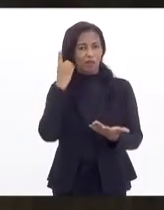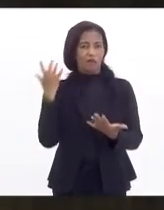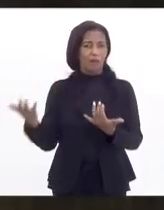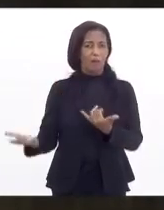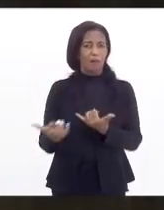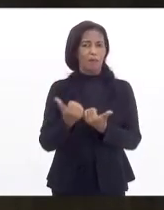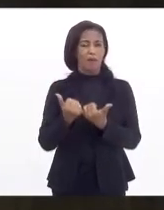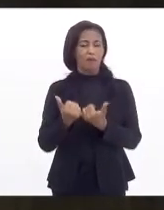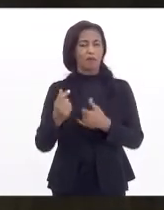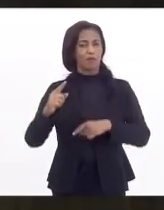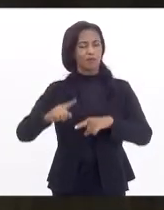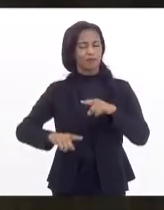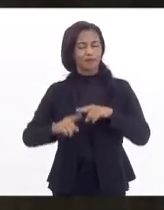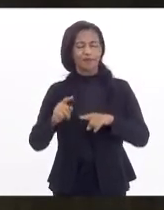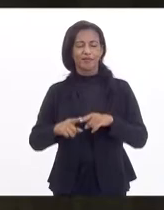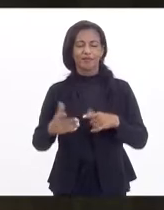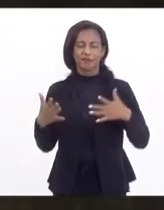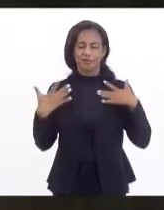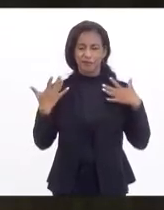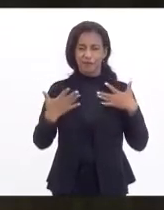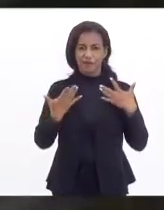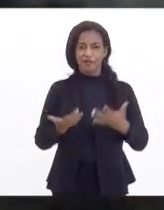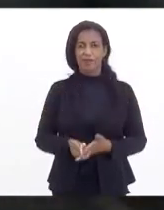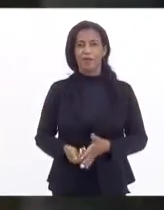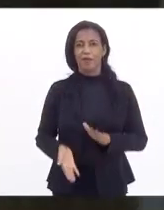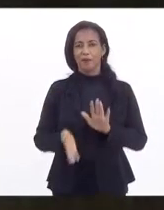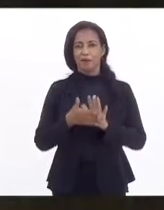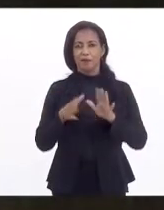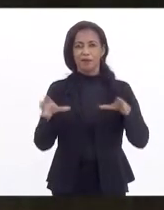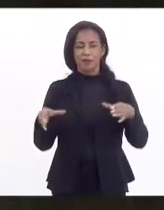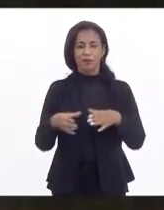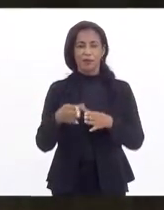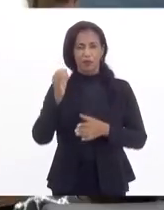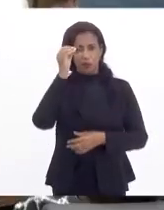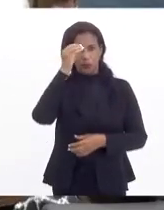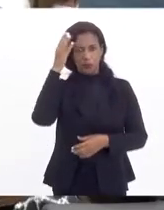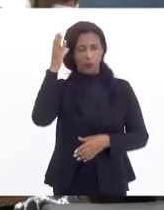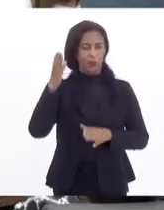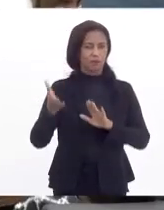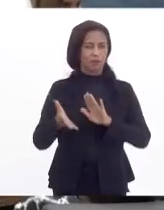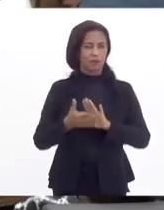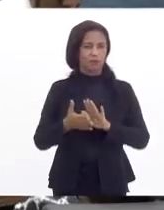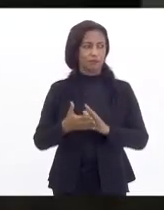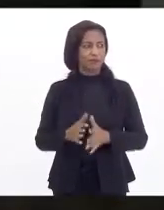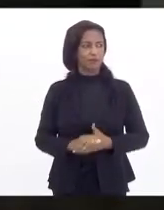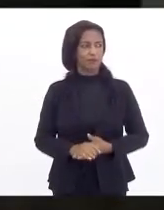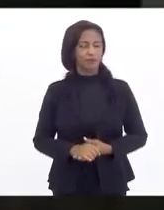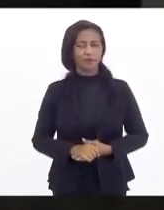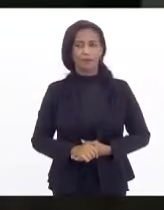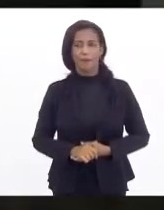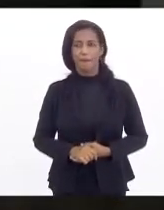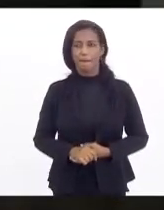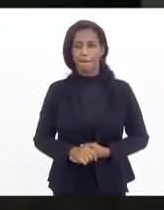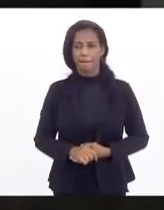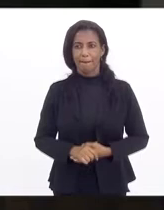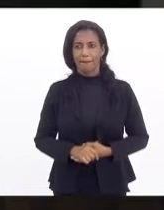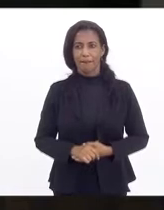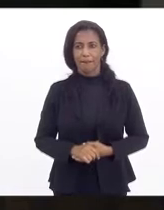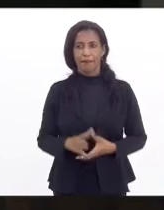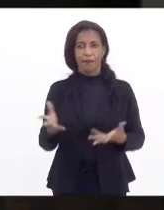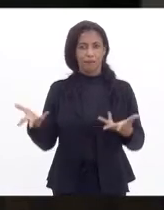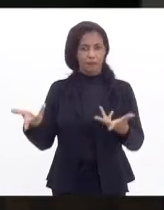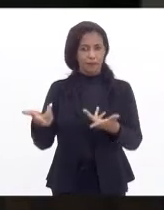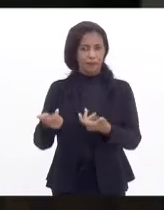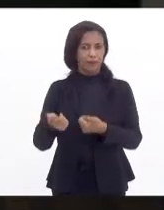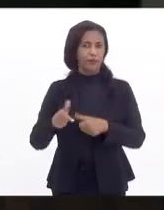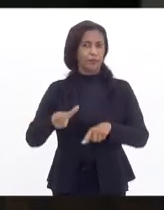material. Portanto, com toda alegria e entusiasmo, o parecer da Comissão de Cultura é favorável. Coroando aquele belíssimo trabalho ali